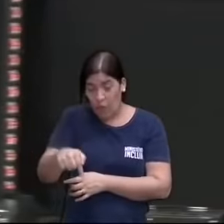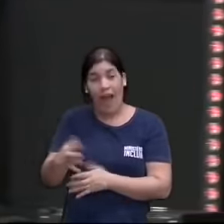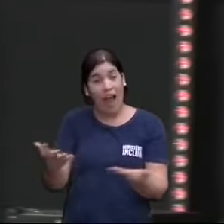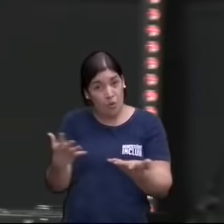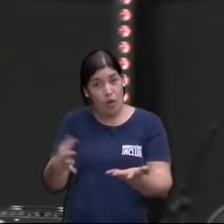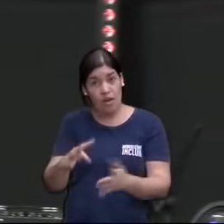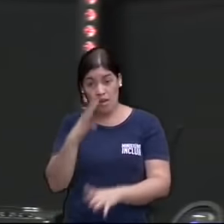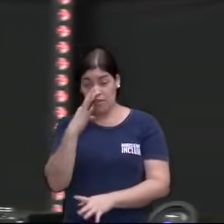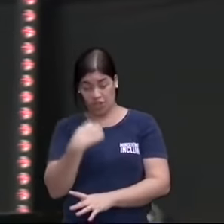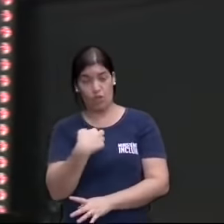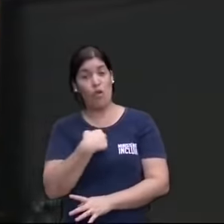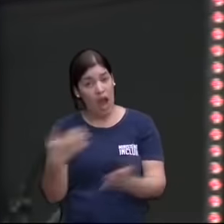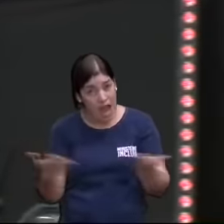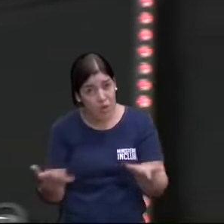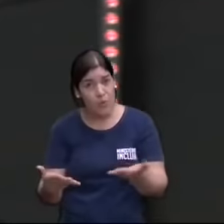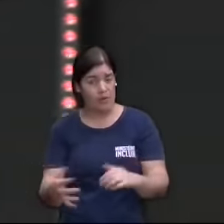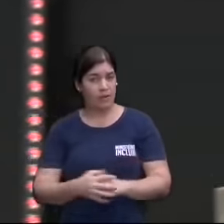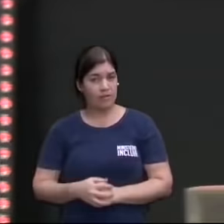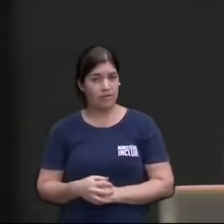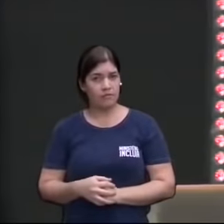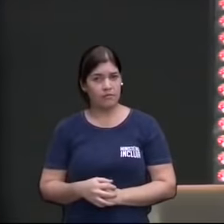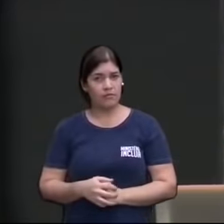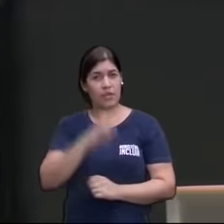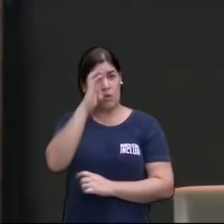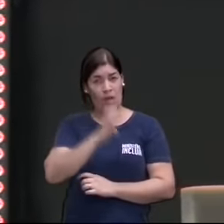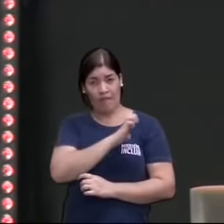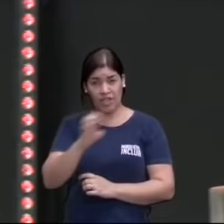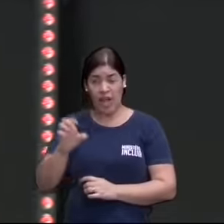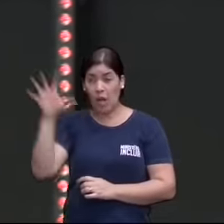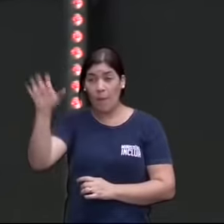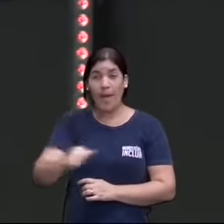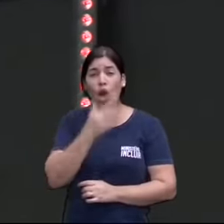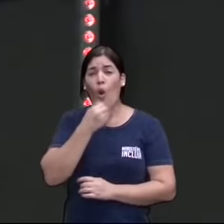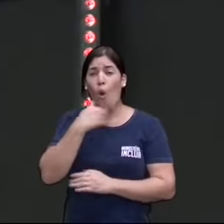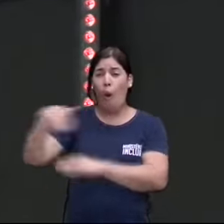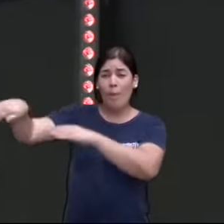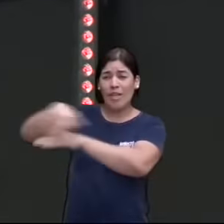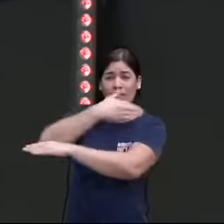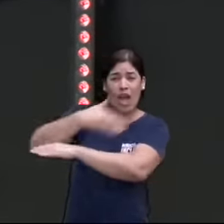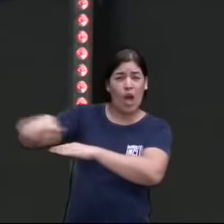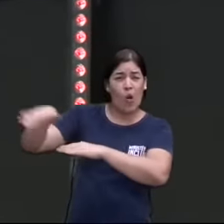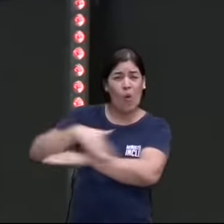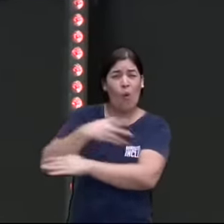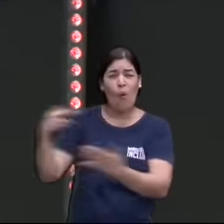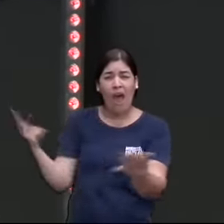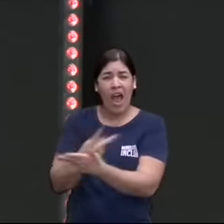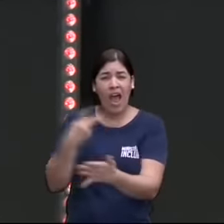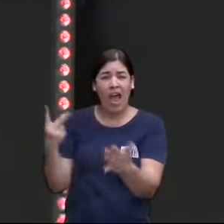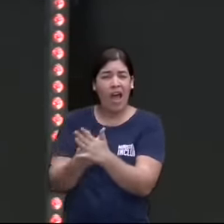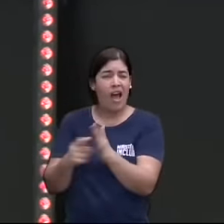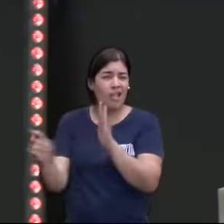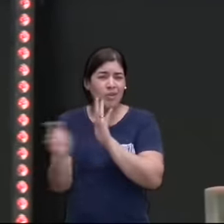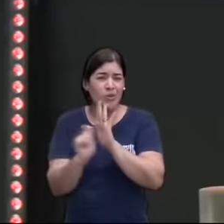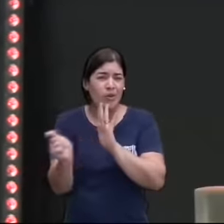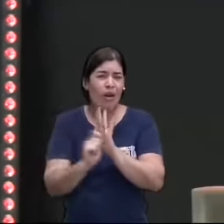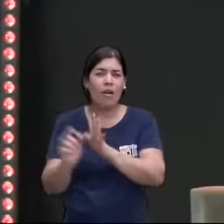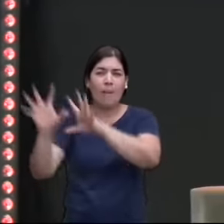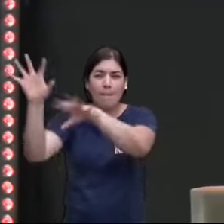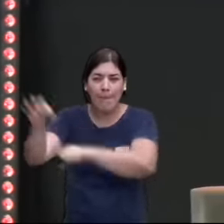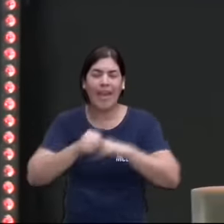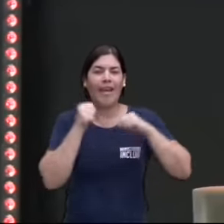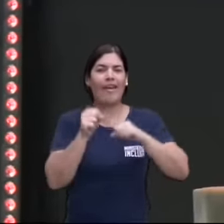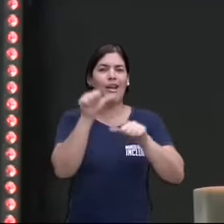ouvindo. O evangelho pegando homens que estavam na rua, na droga, e falando: vocês vão